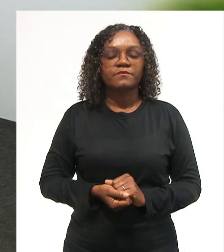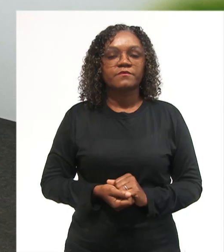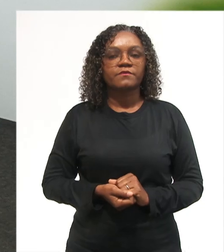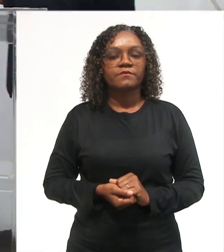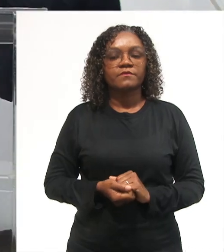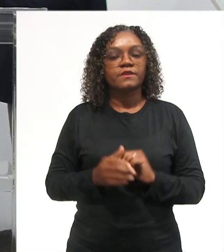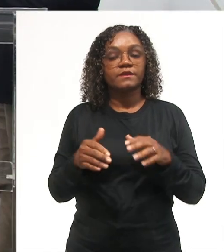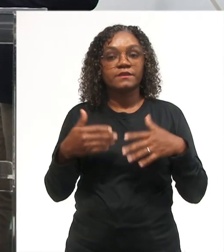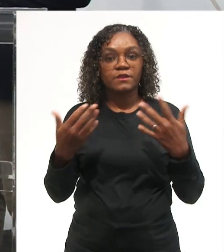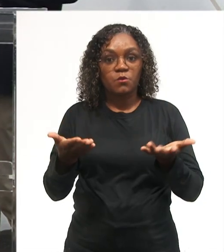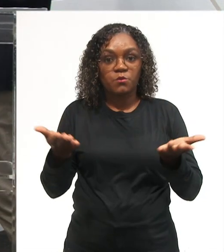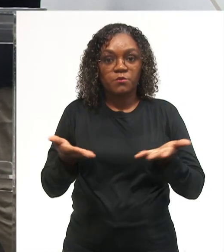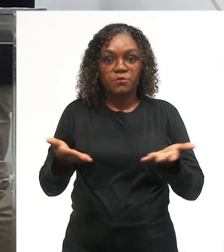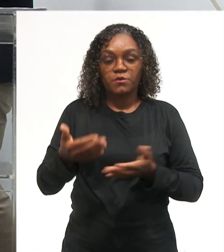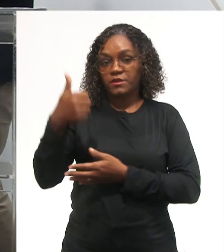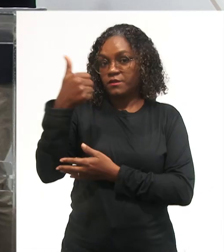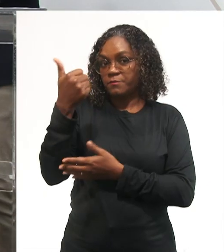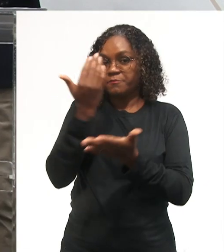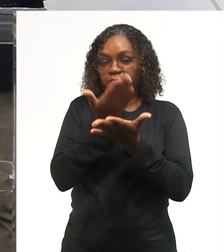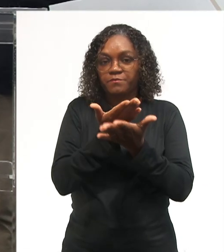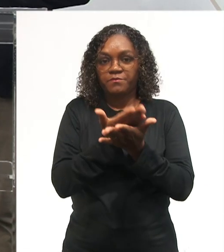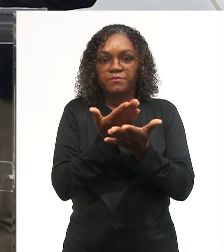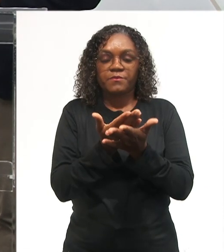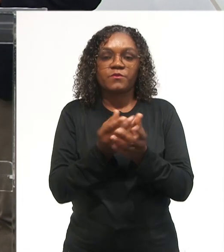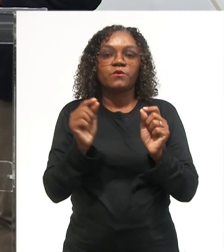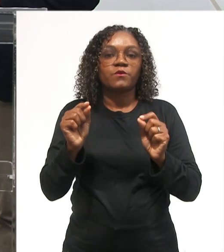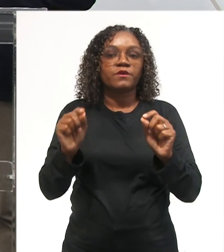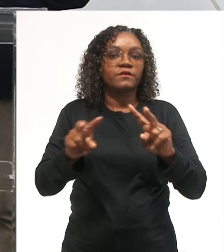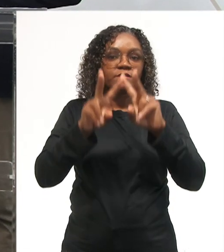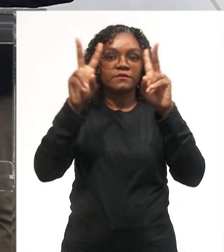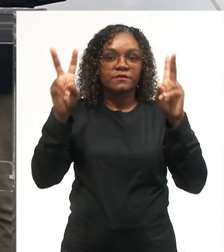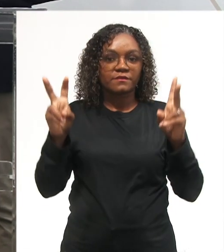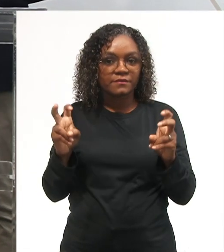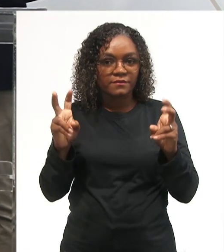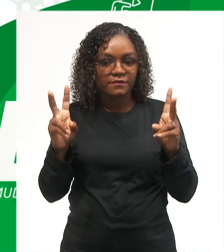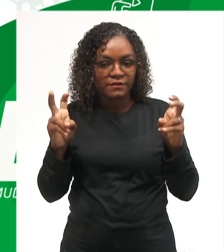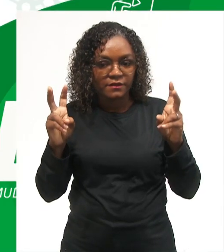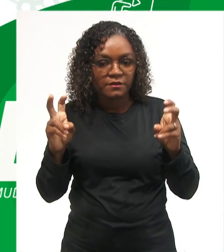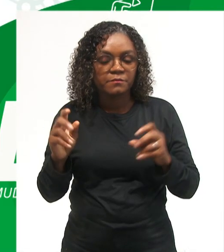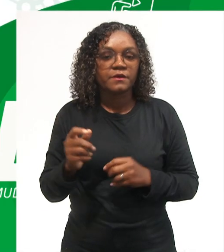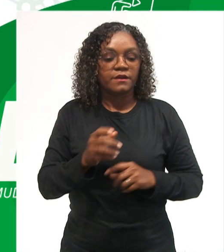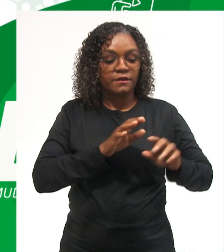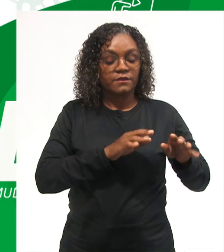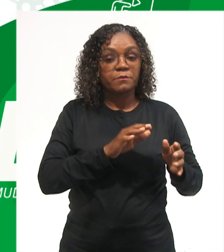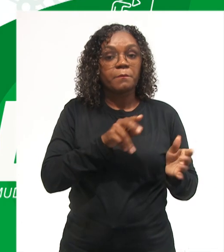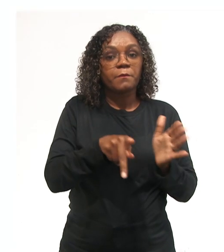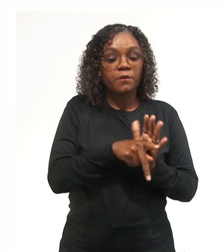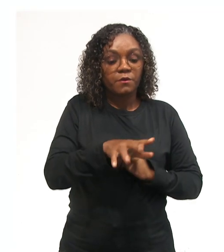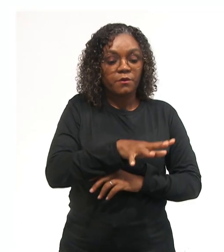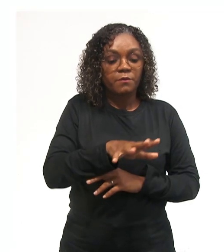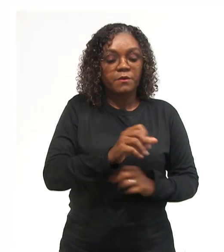Então, nossa primeira aula nós vamos abordar a questão do Estado na economia.